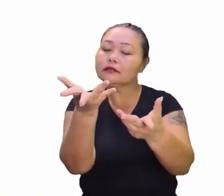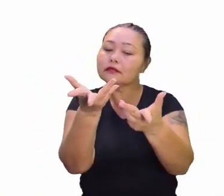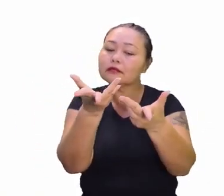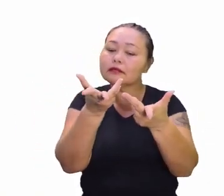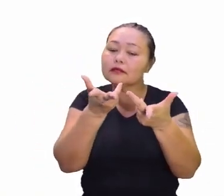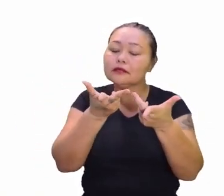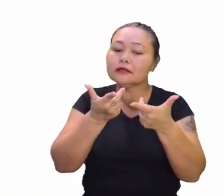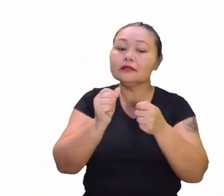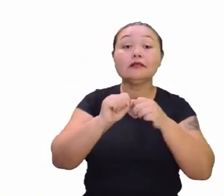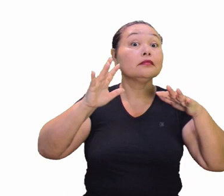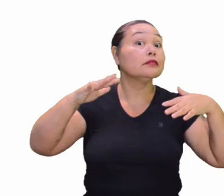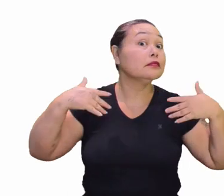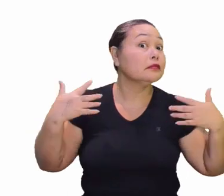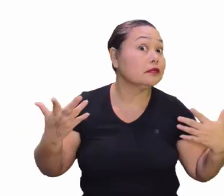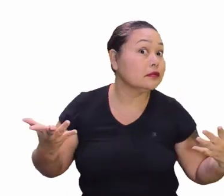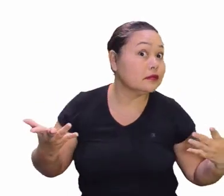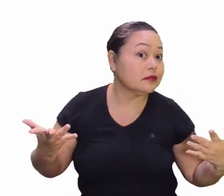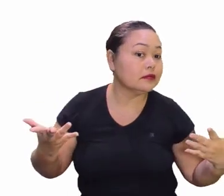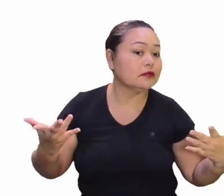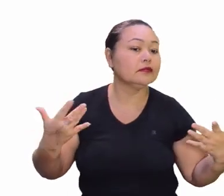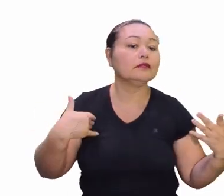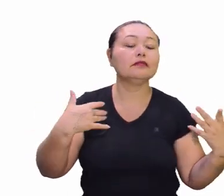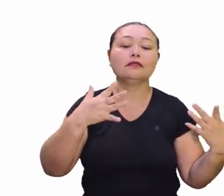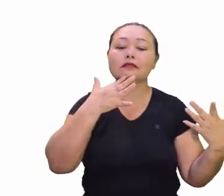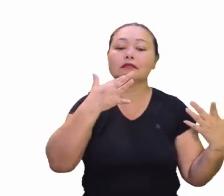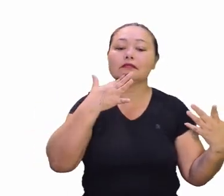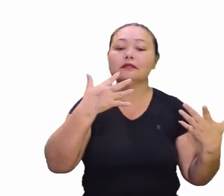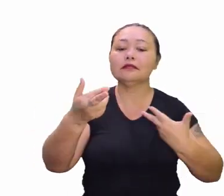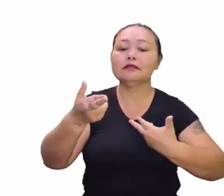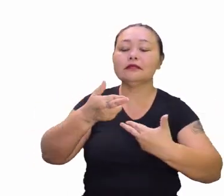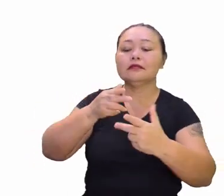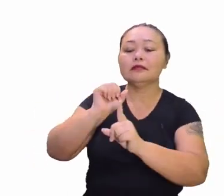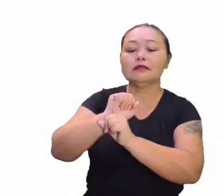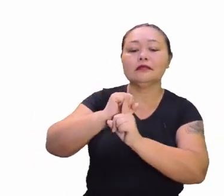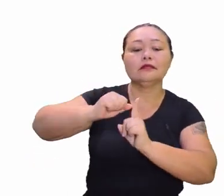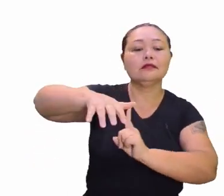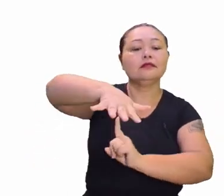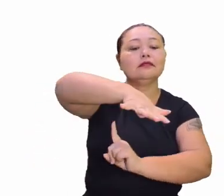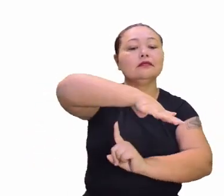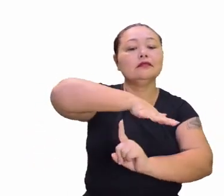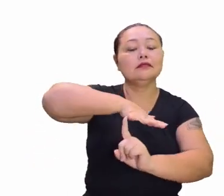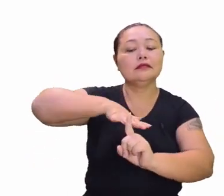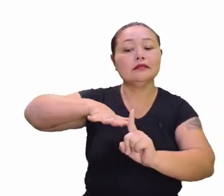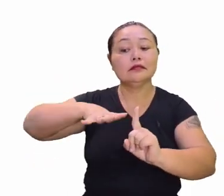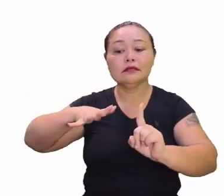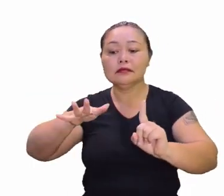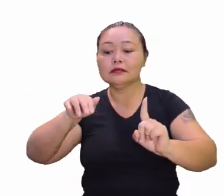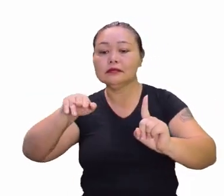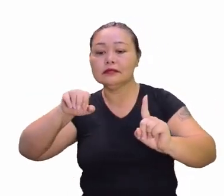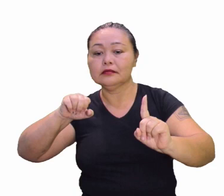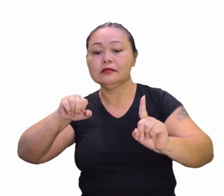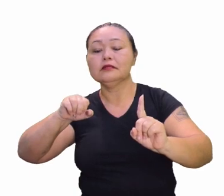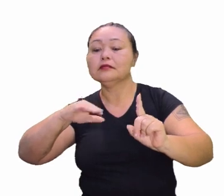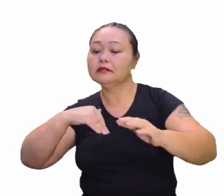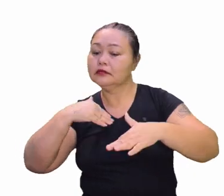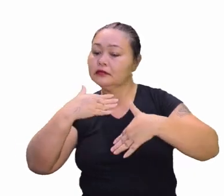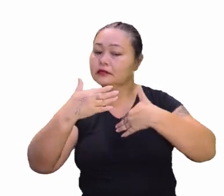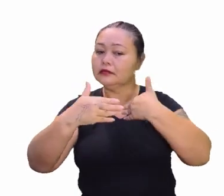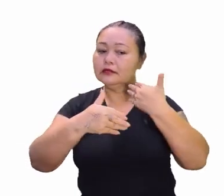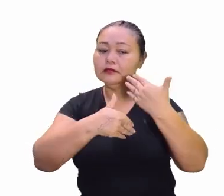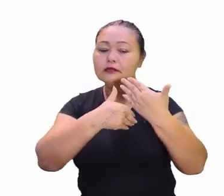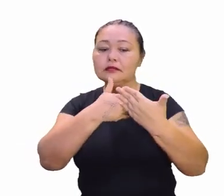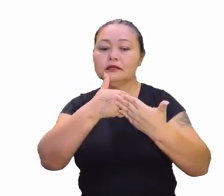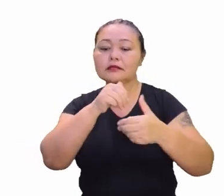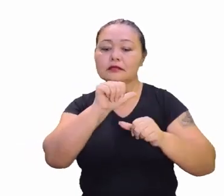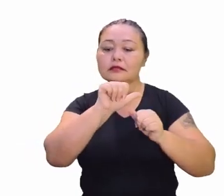habilidade. Exatamente. Qual é a habilidade, Rogério? Reconhecer as interações da sociedade com o meio físico e